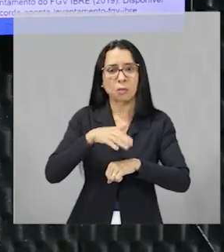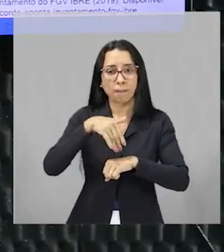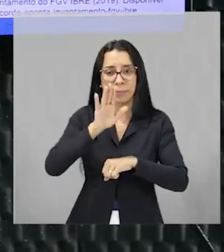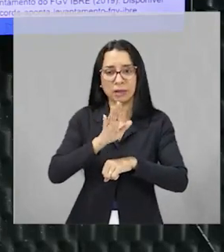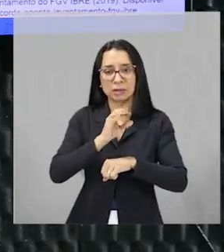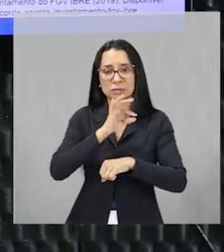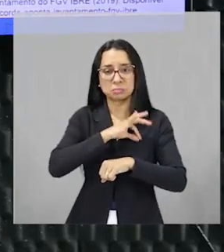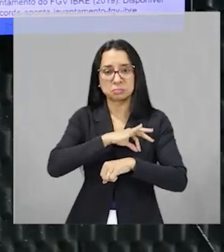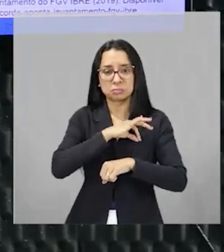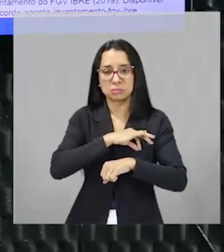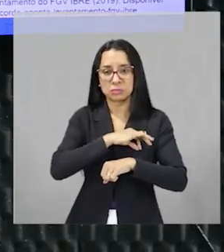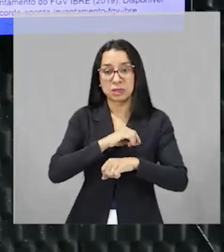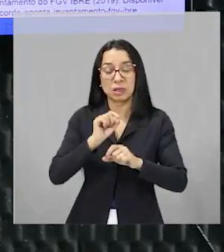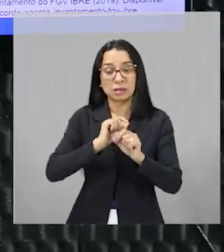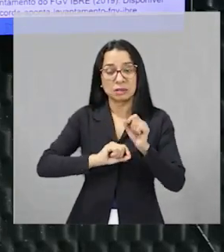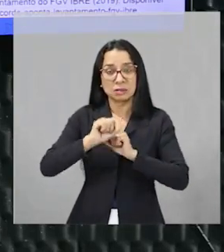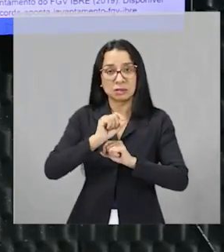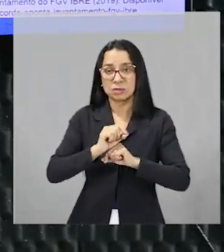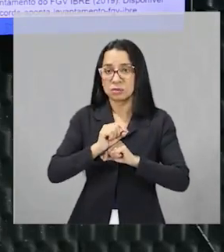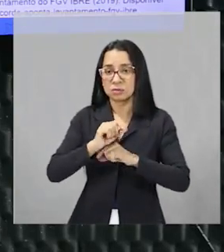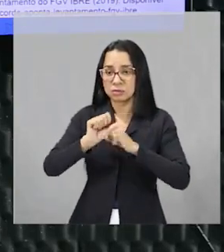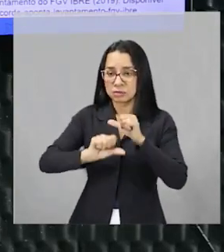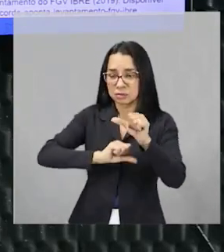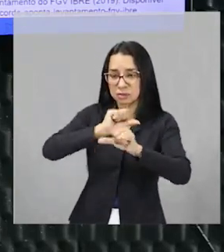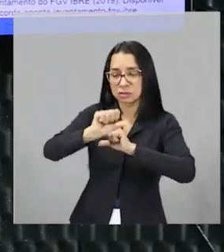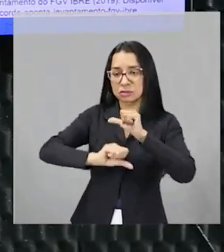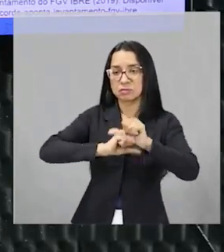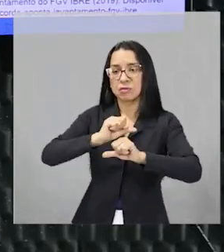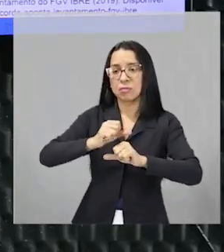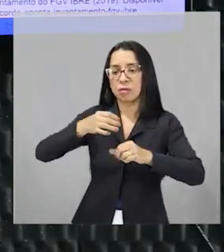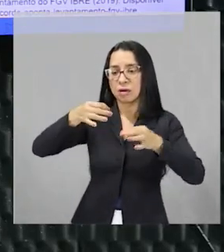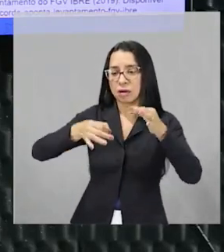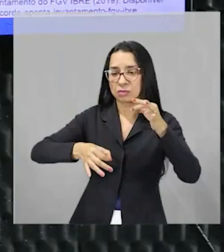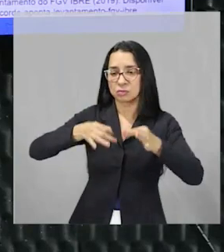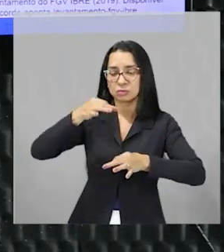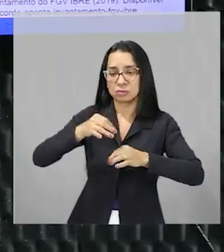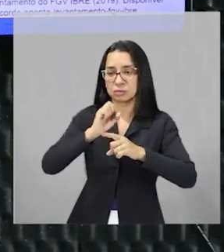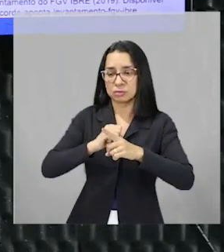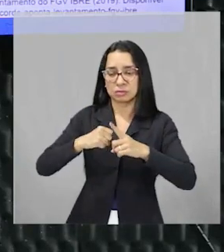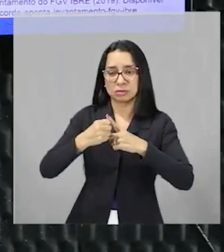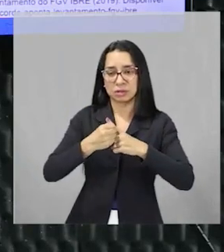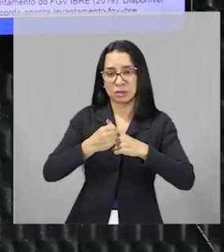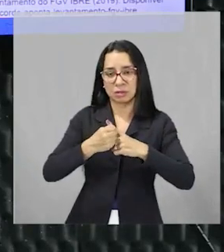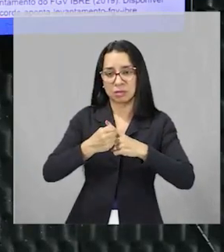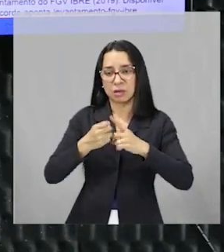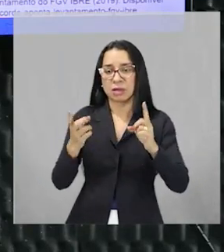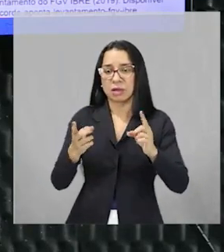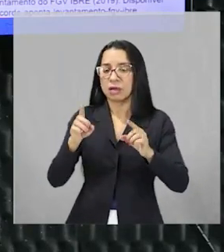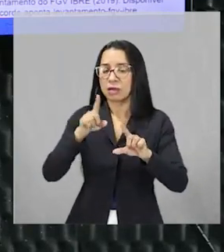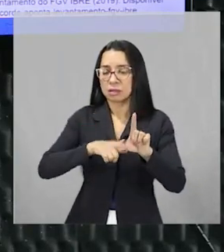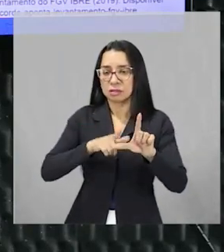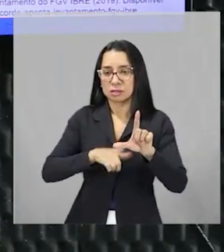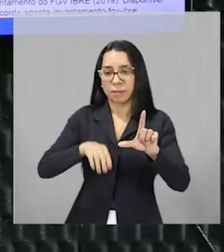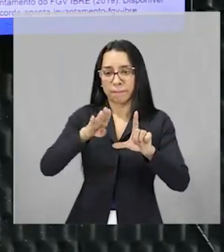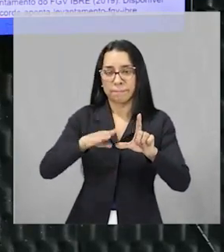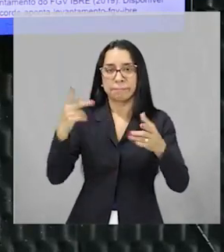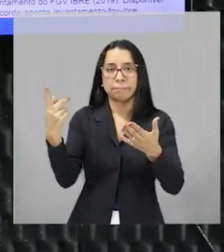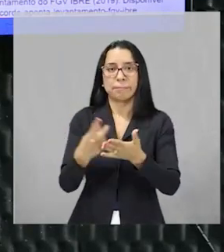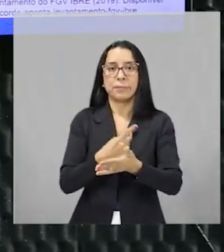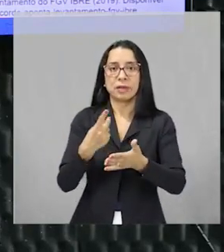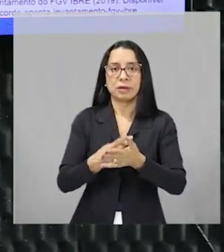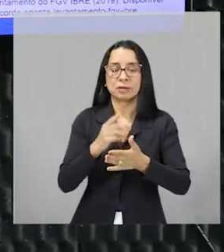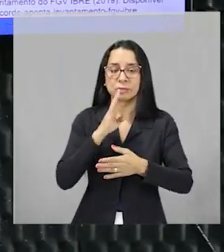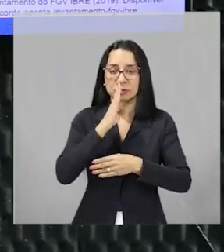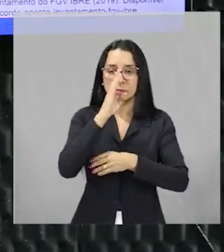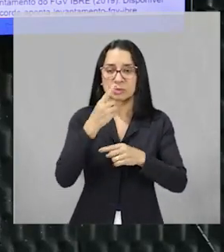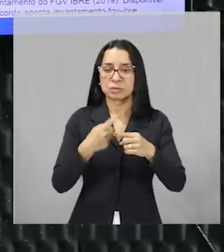vai fazer gerar injustiça social, vai gerar, na realidade, a justiça. Então é o contrário. Então a letra B também já está errada, tá certo?